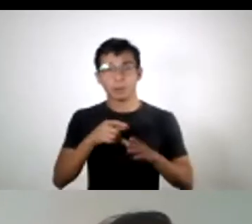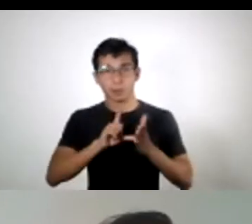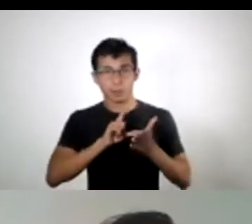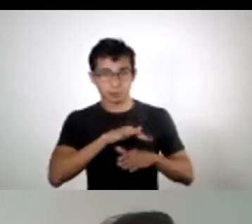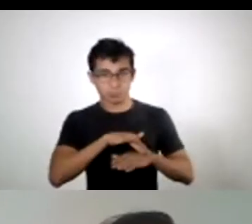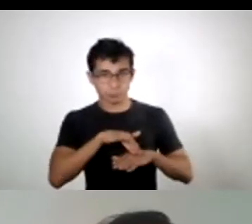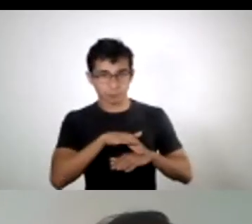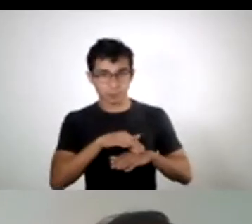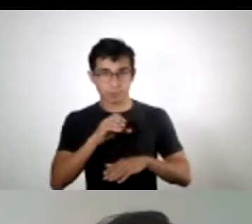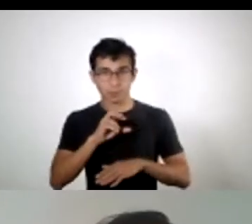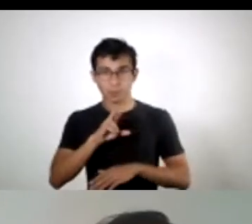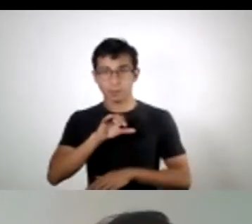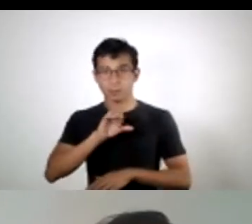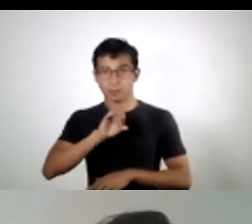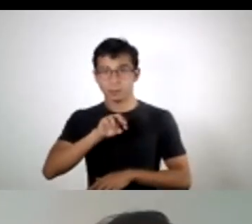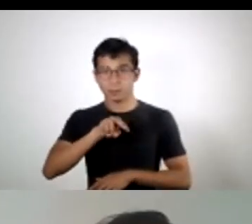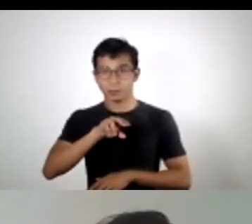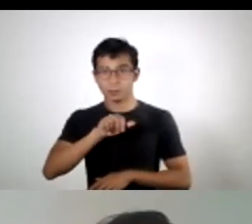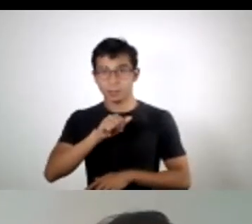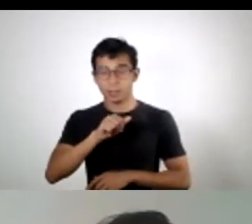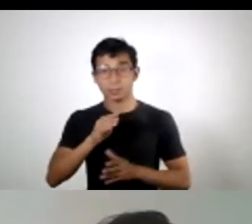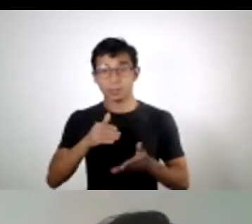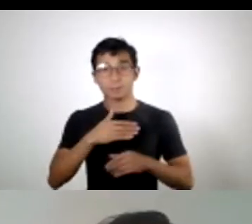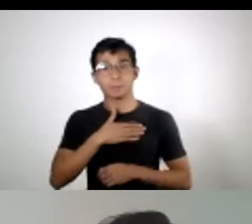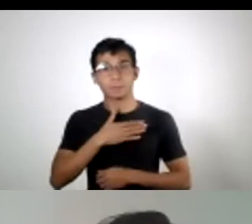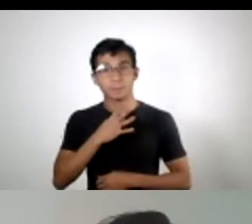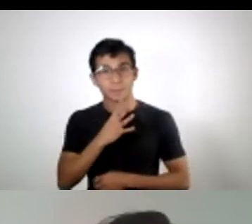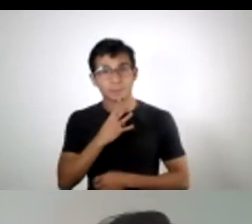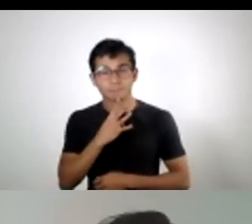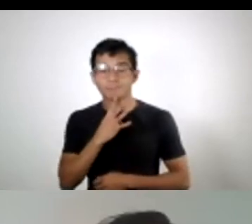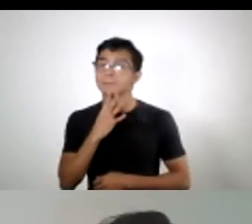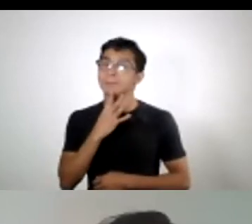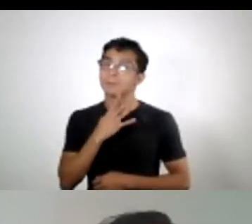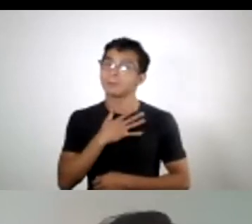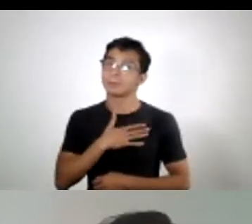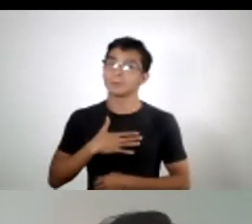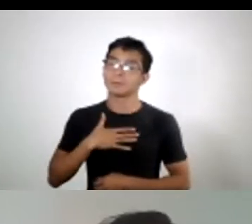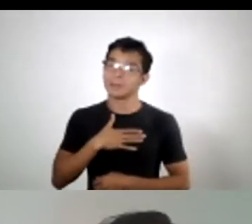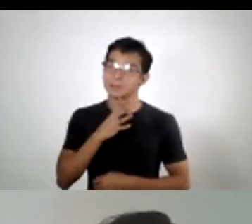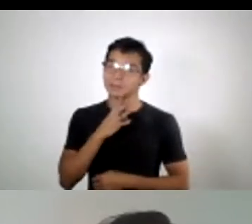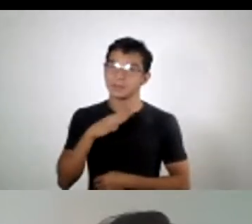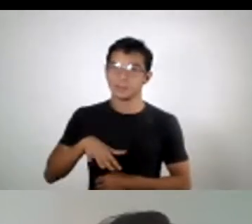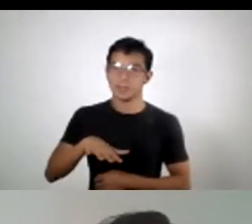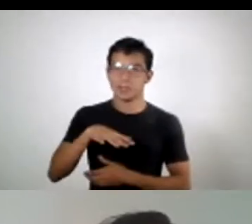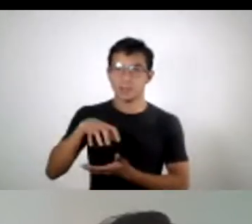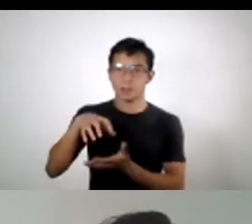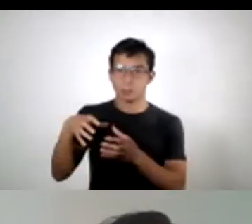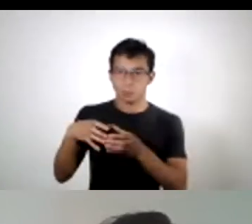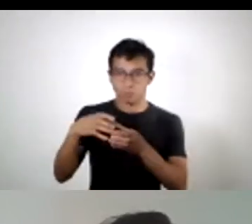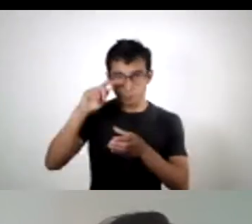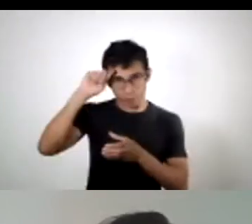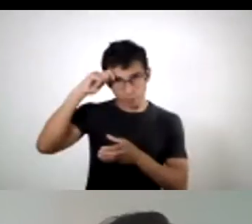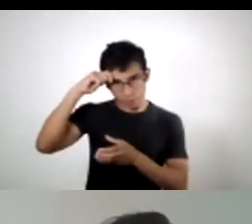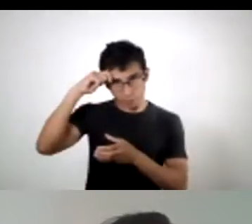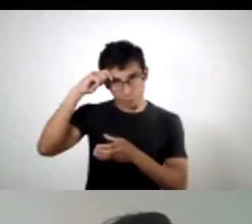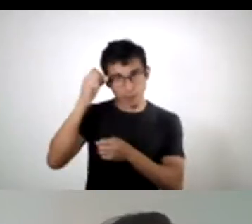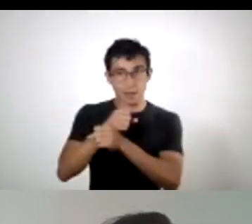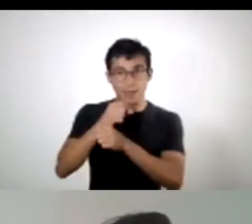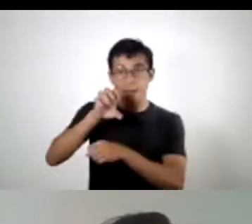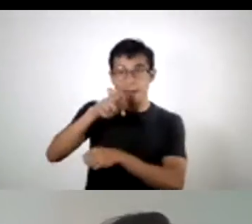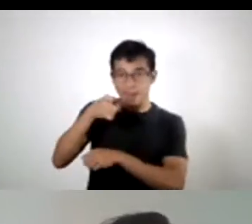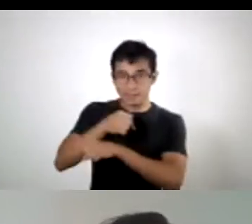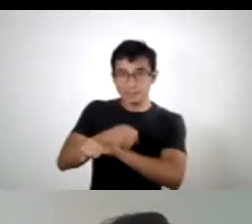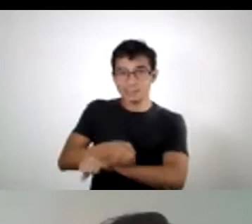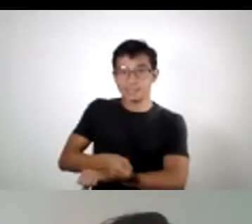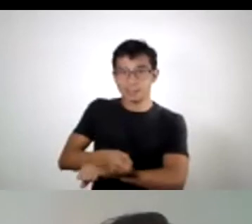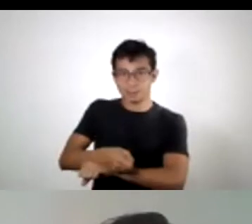antes. Eu tive o prazer de conhecer o Quilombo Ivaporunduva há quase 10 anos e tive contato